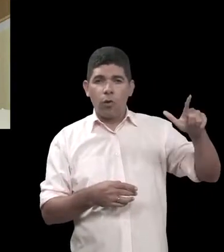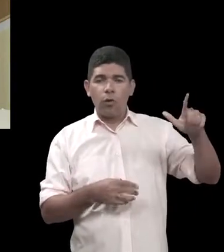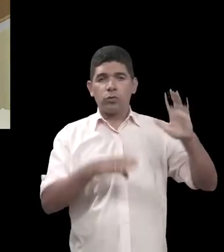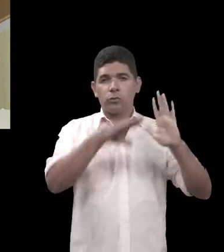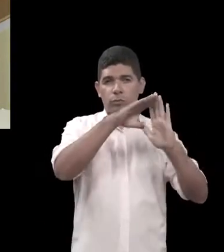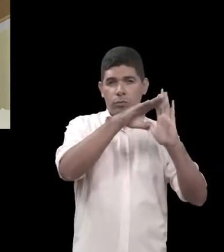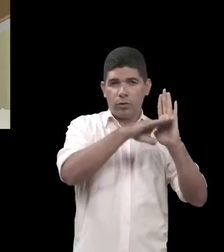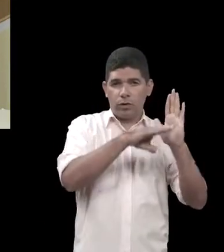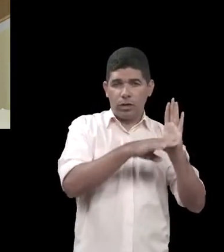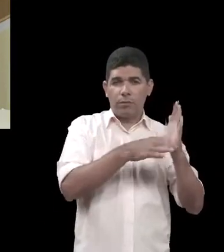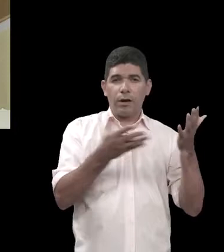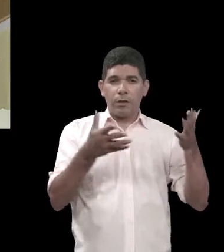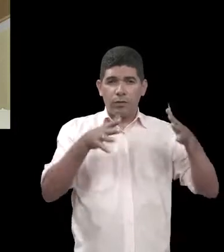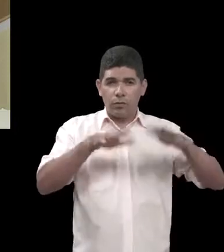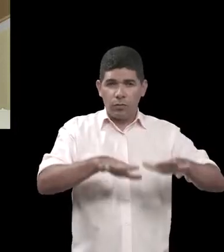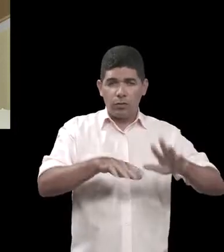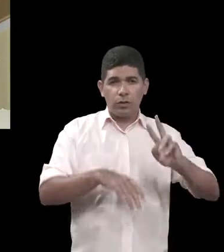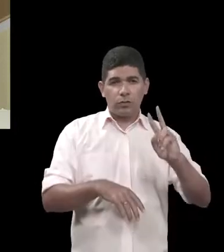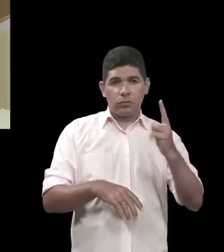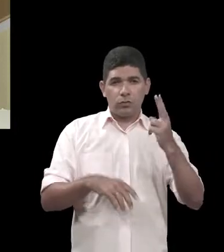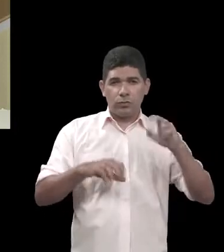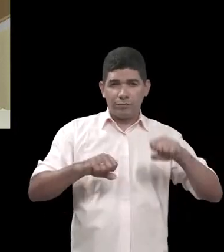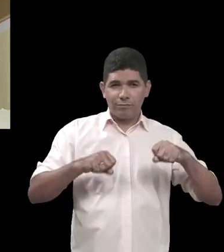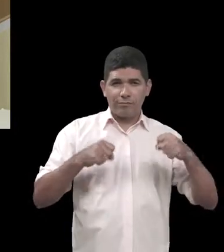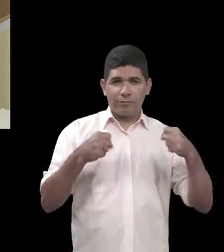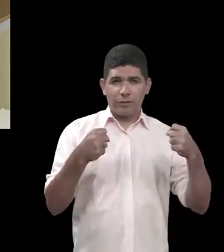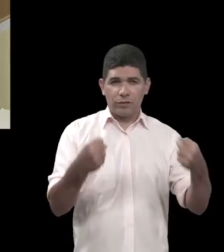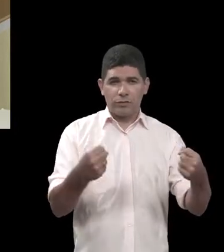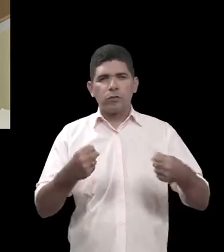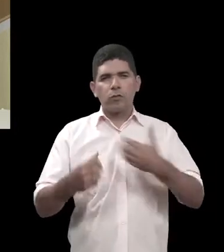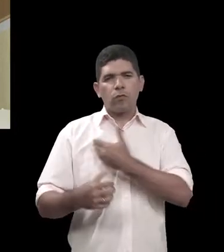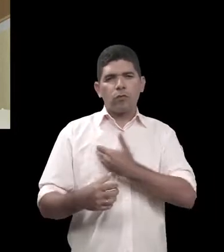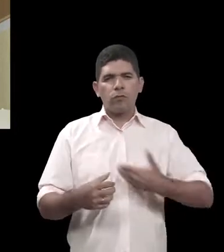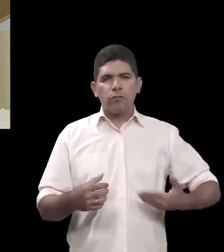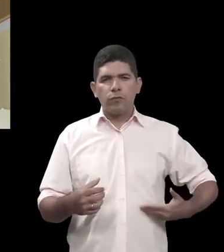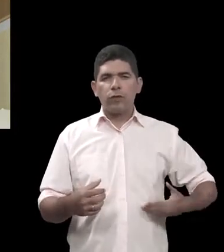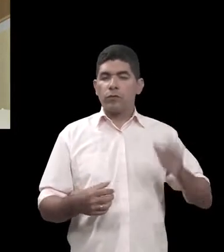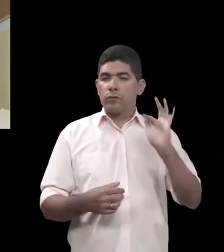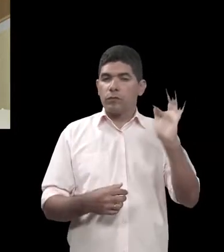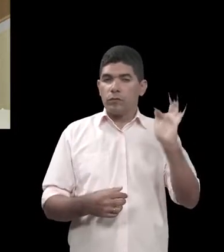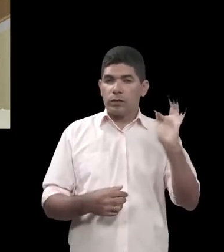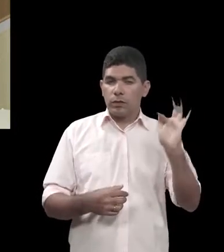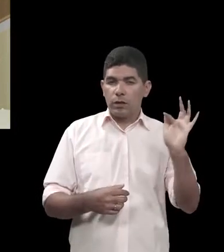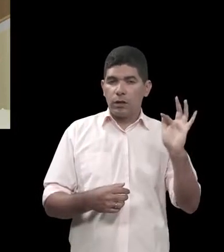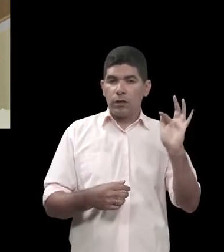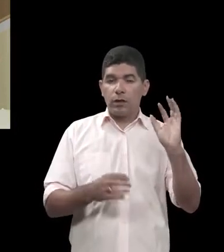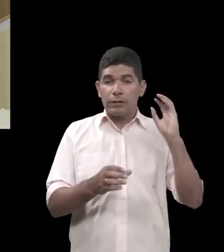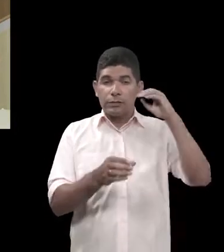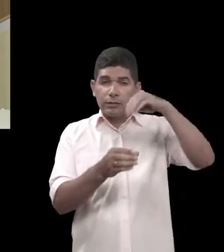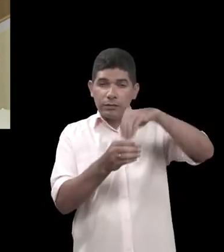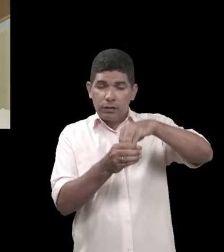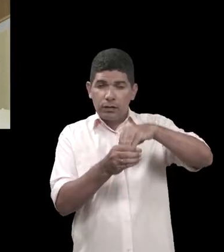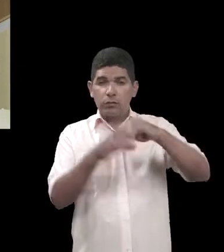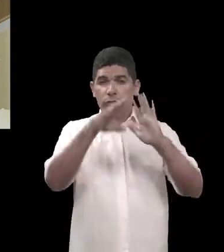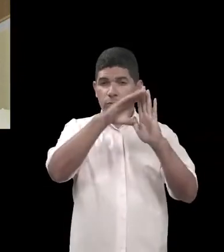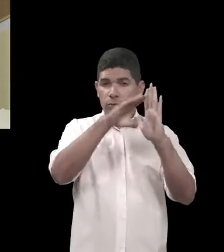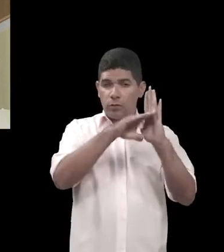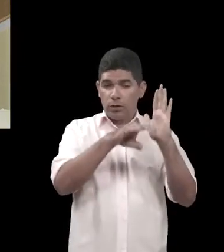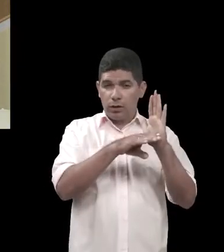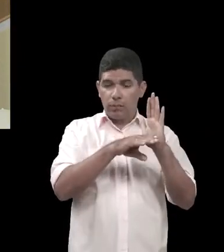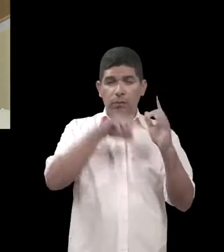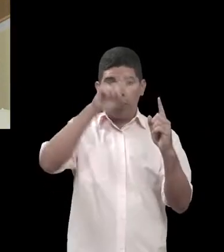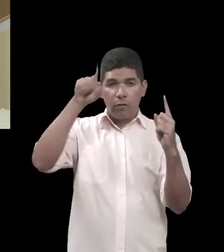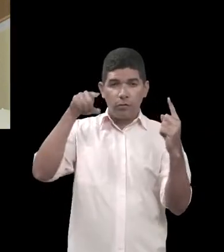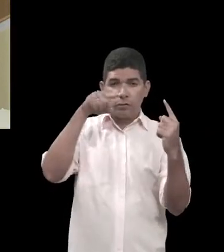Foram duas ações feitas pelo governo federal. E dentro delas, um dos objetivos